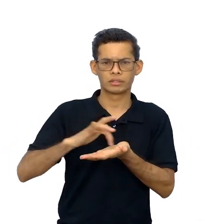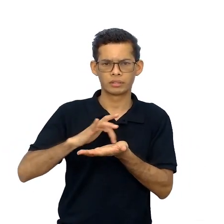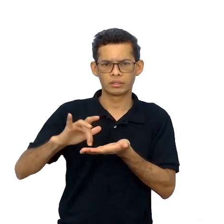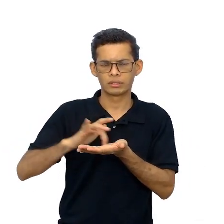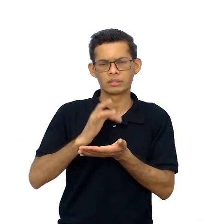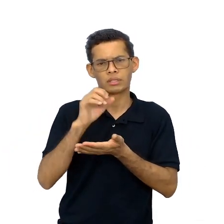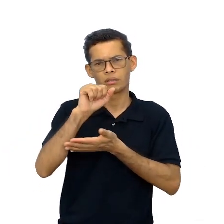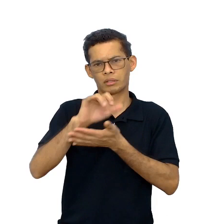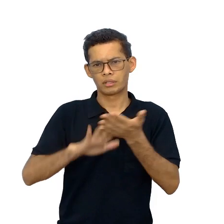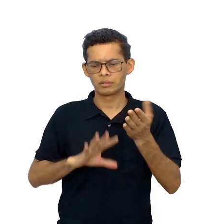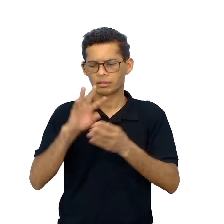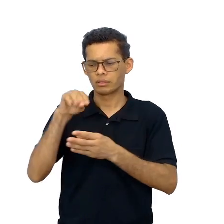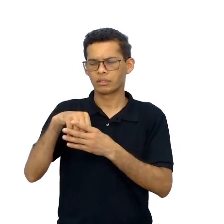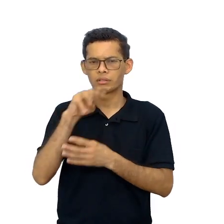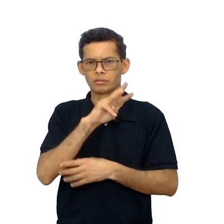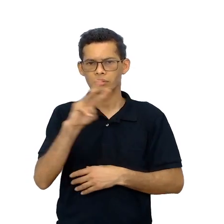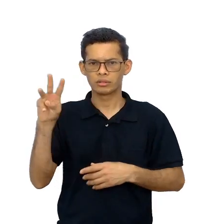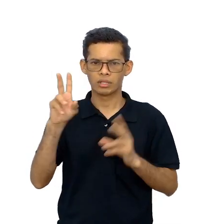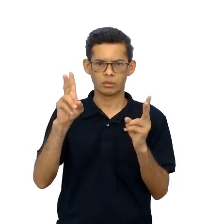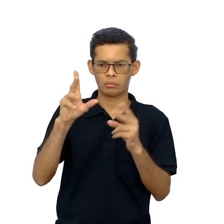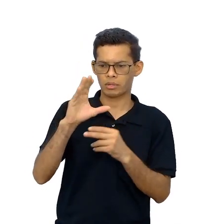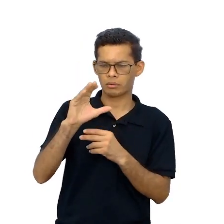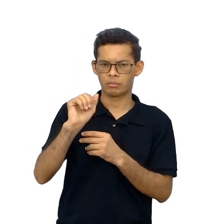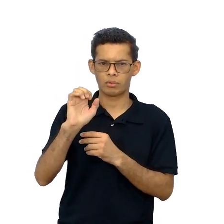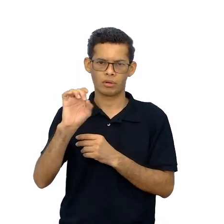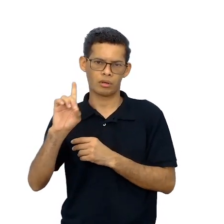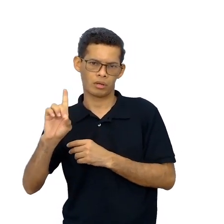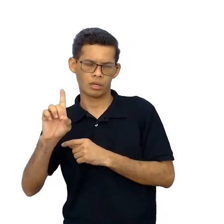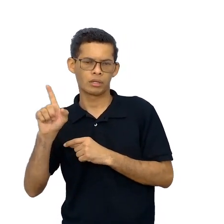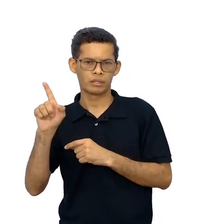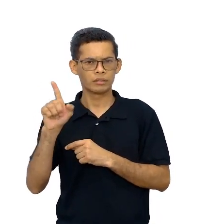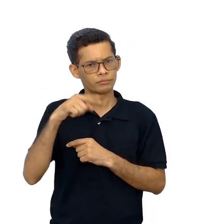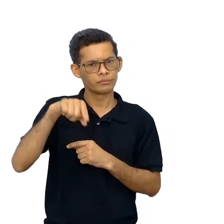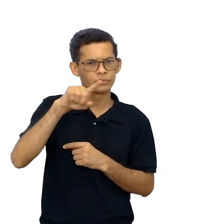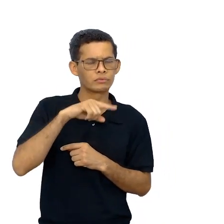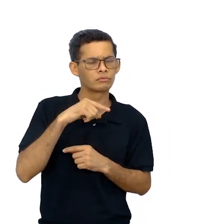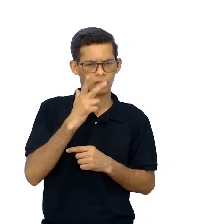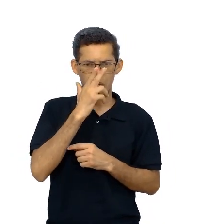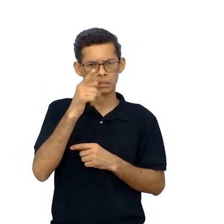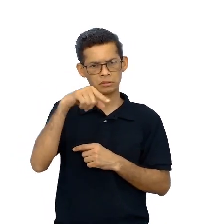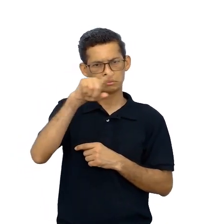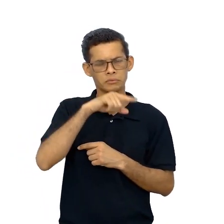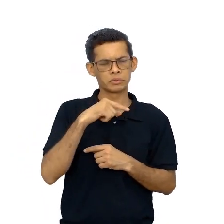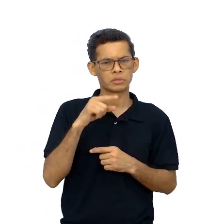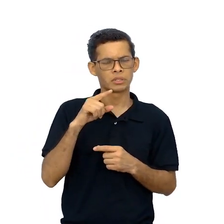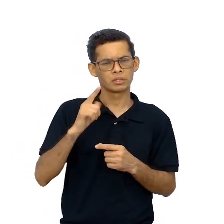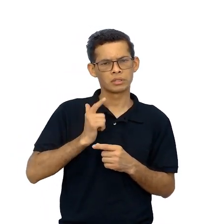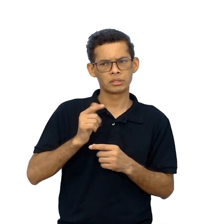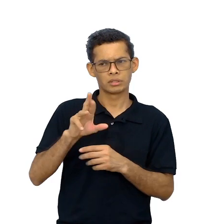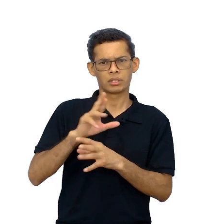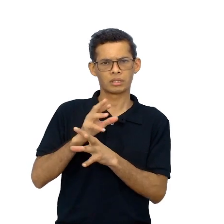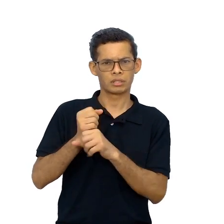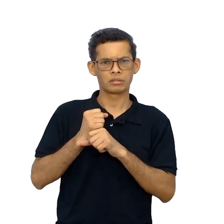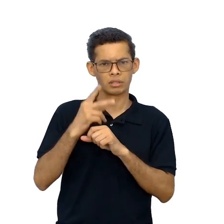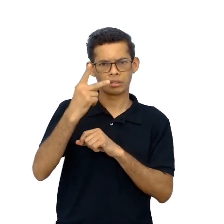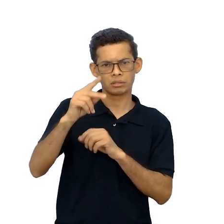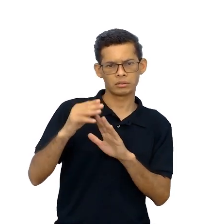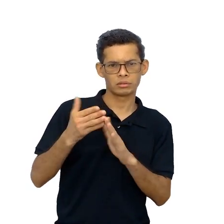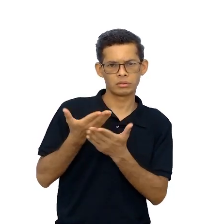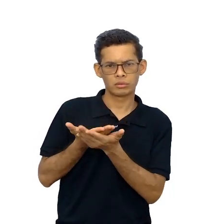dentro do site do CAED. Possivelmente, vocês tenham algum resultado da escola de vocês, do SARESP,